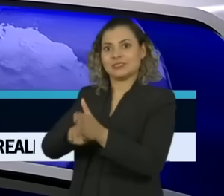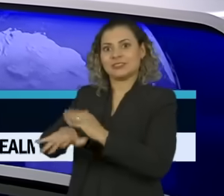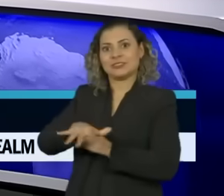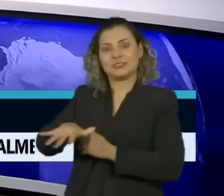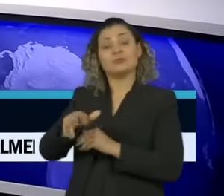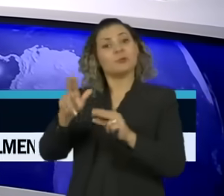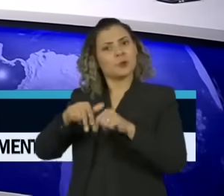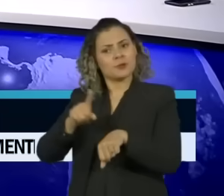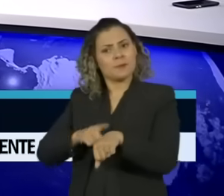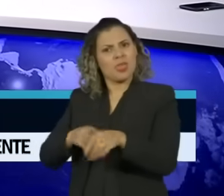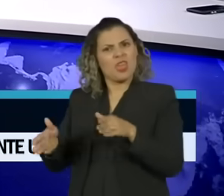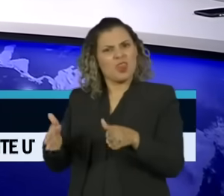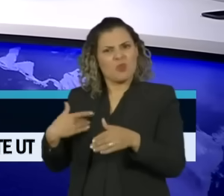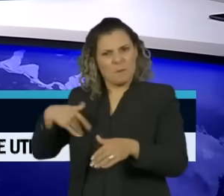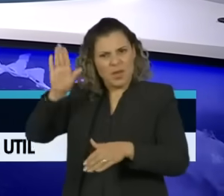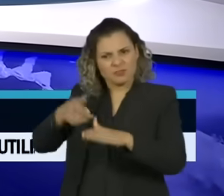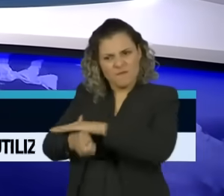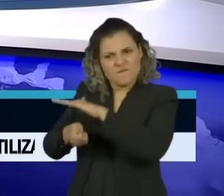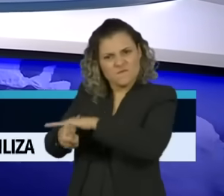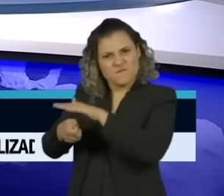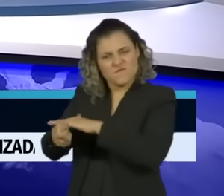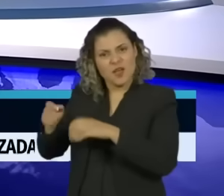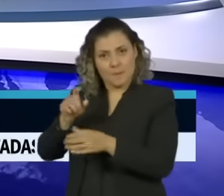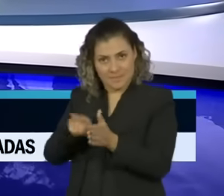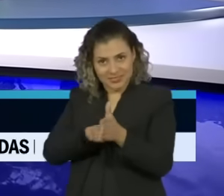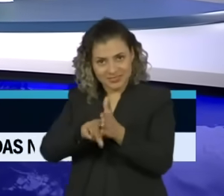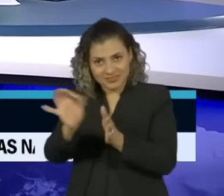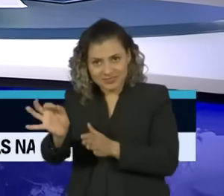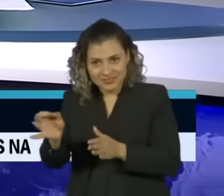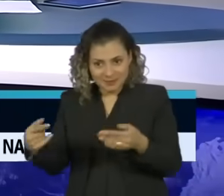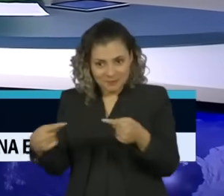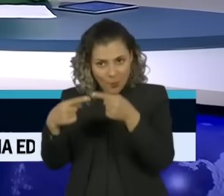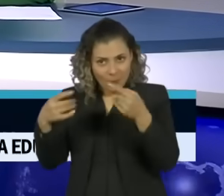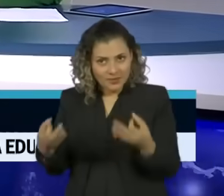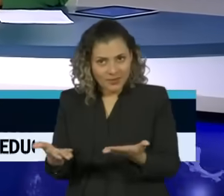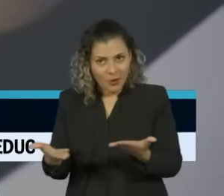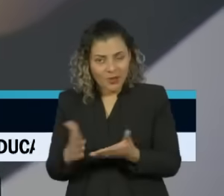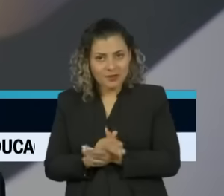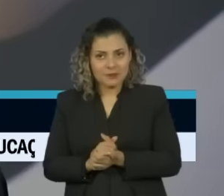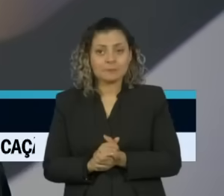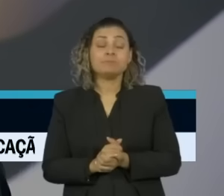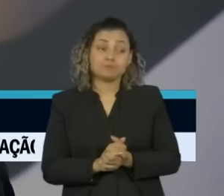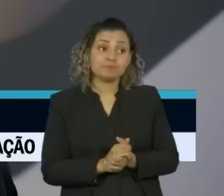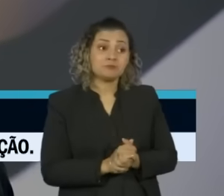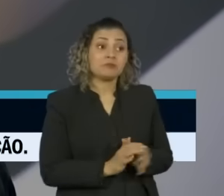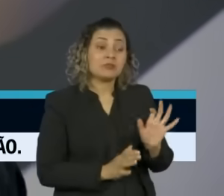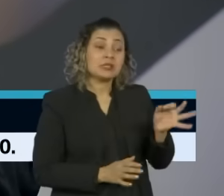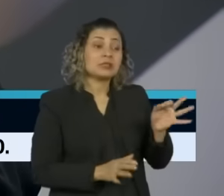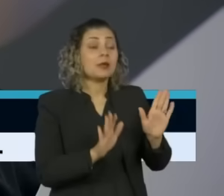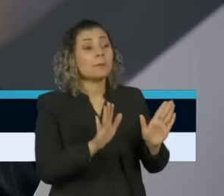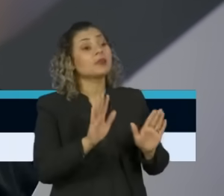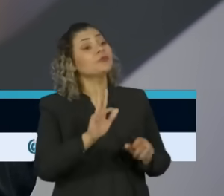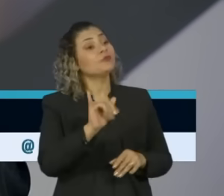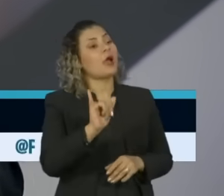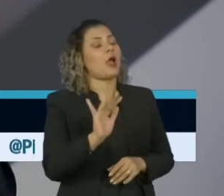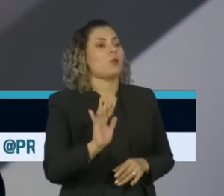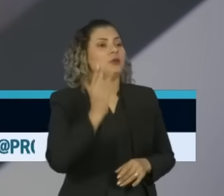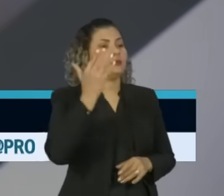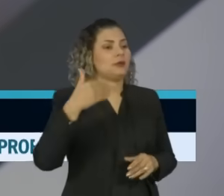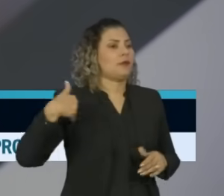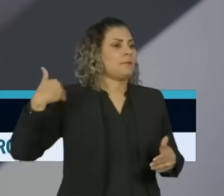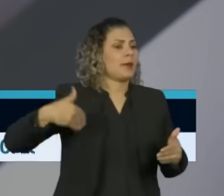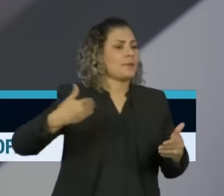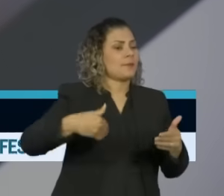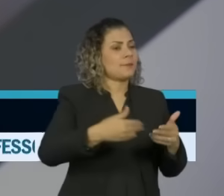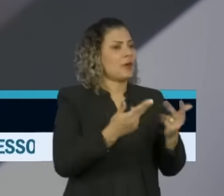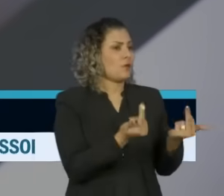seria o momento de buscar mais investimento para a pesquisa, doutor Saldiva? Acho que seria assim, mas eu acho que vai acontecer como sempre aconteceu. Assim